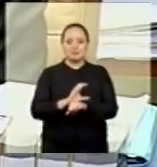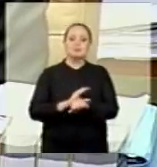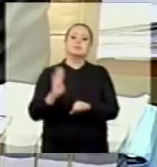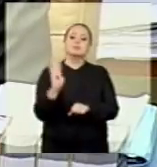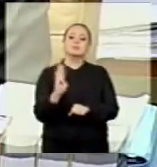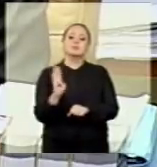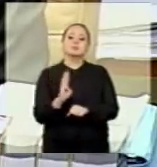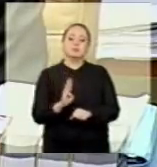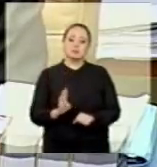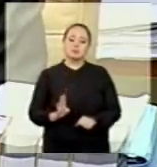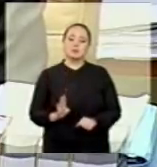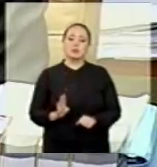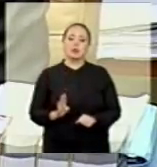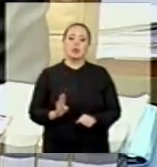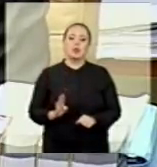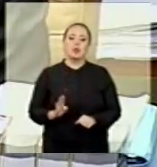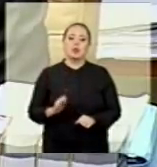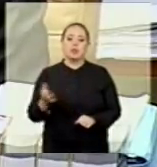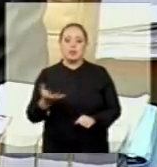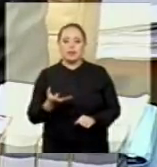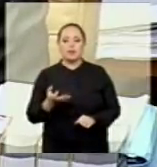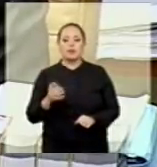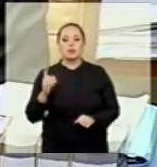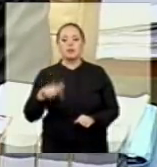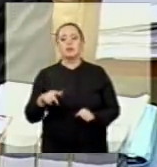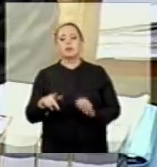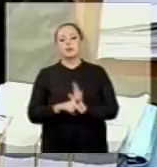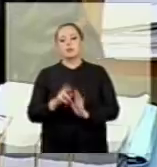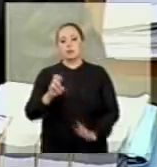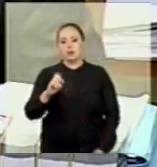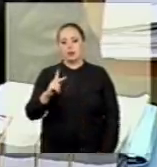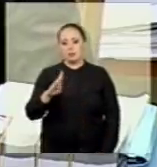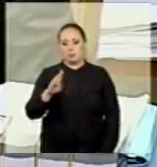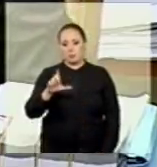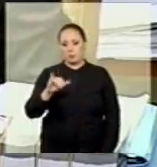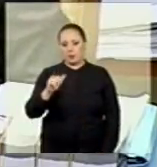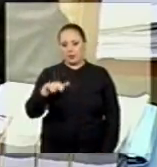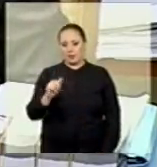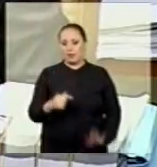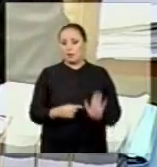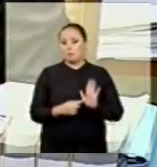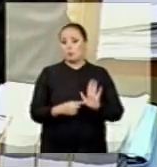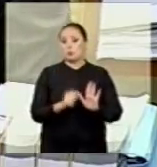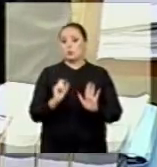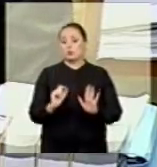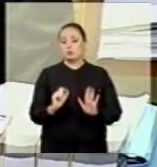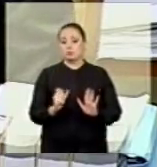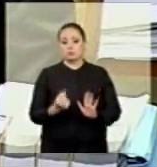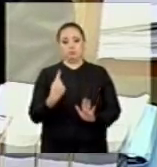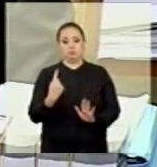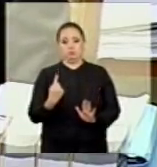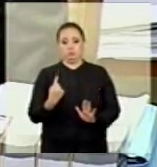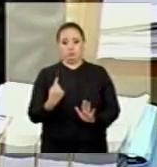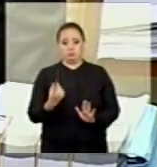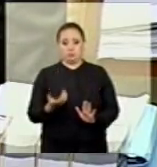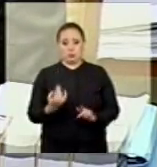país, pretendendo ser republicana, mostrou-se estranhamente aristocrática.